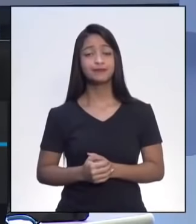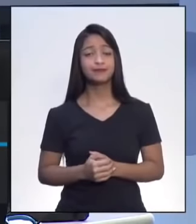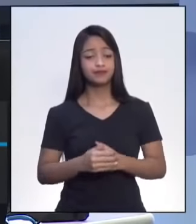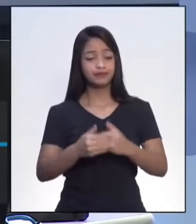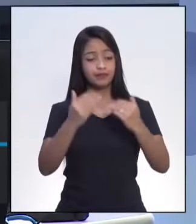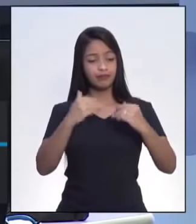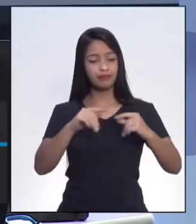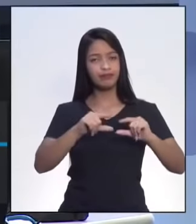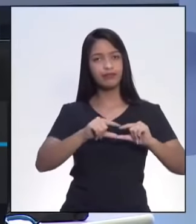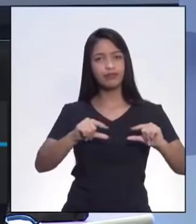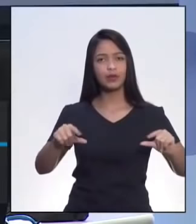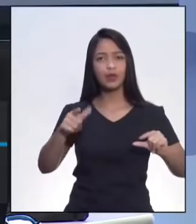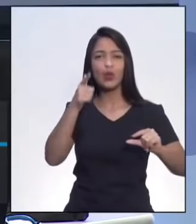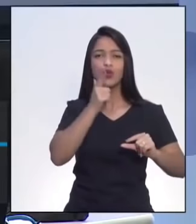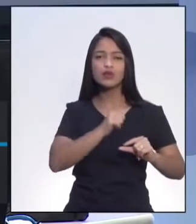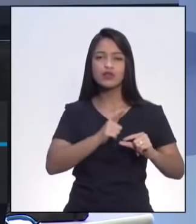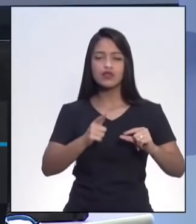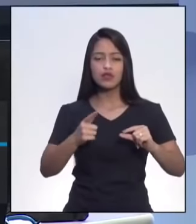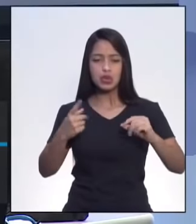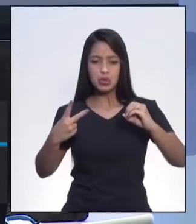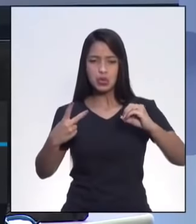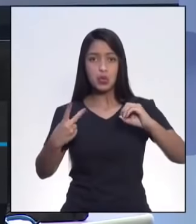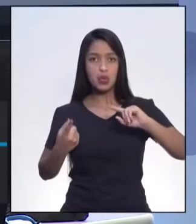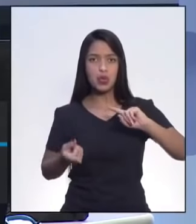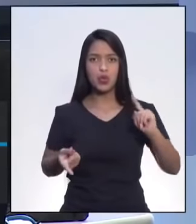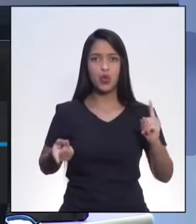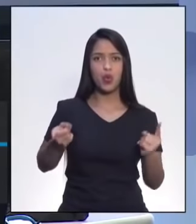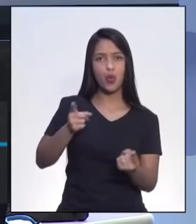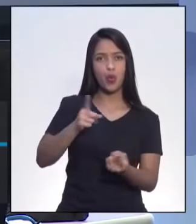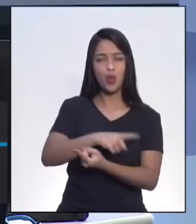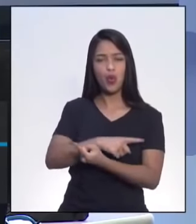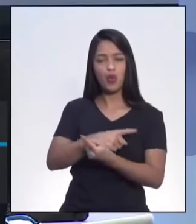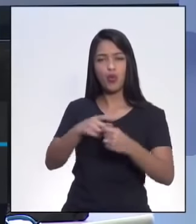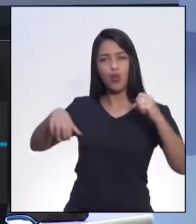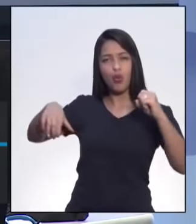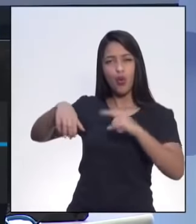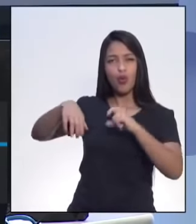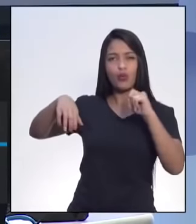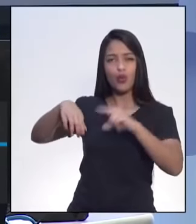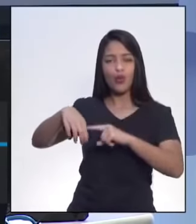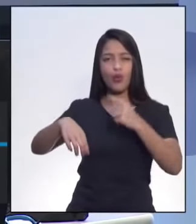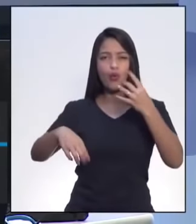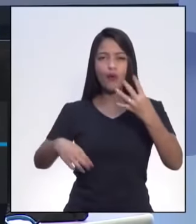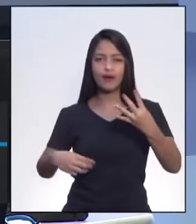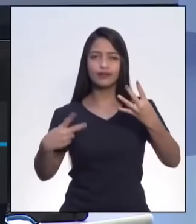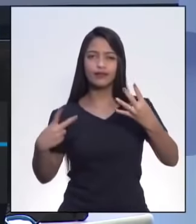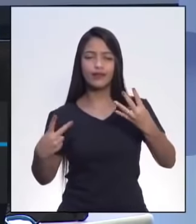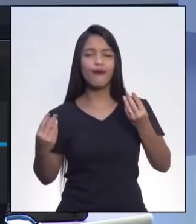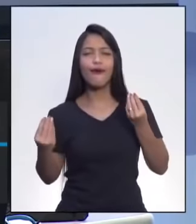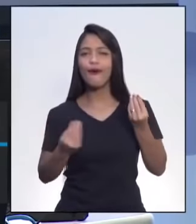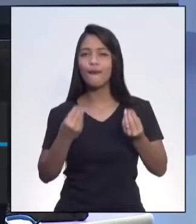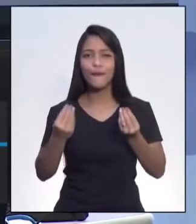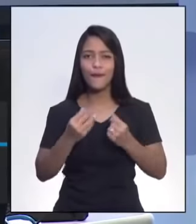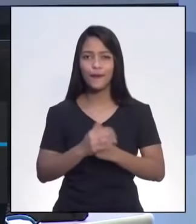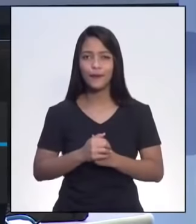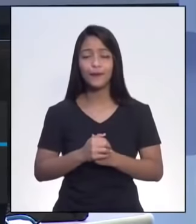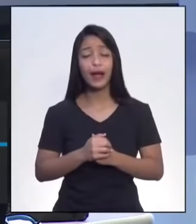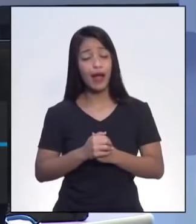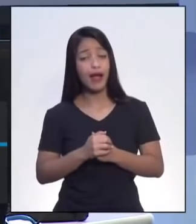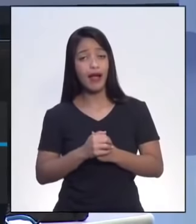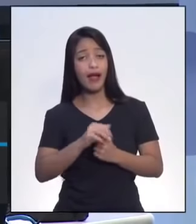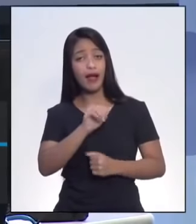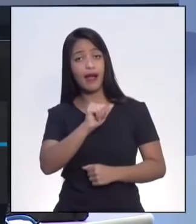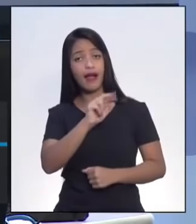foi retratada a virada? Eu tô vendo a resposta aqui, o adversário, o rival. É que tá bem devagarzinho. O Arthur colocou